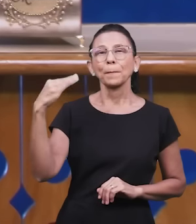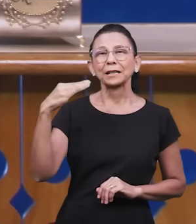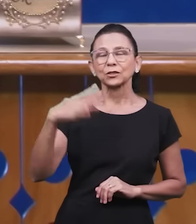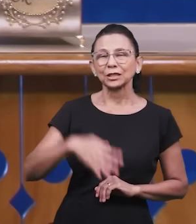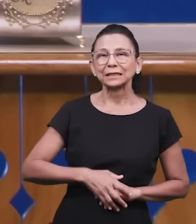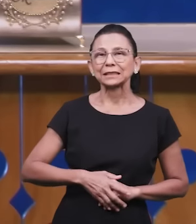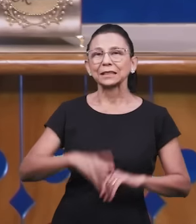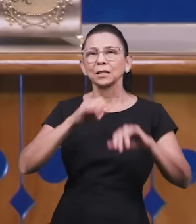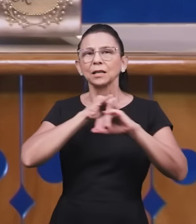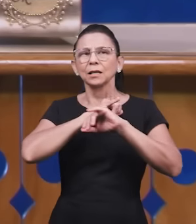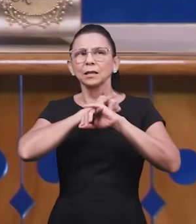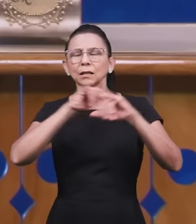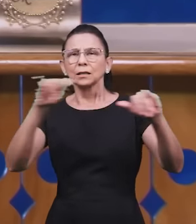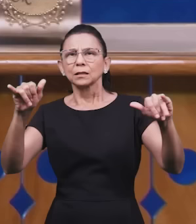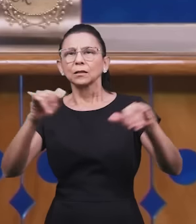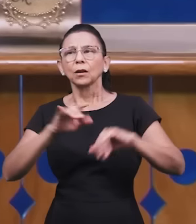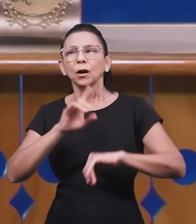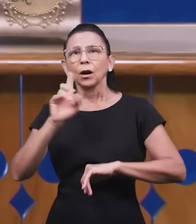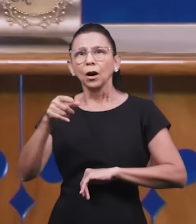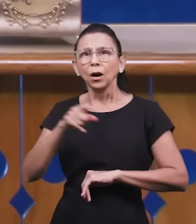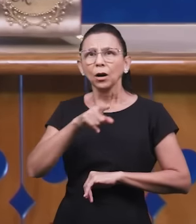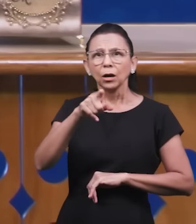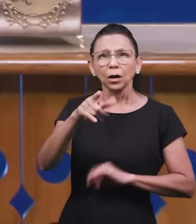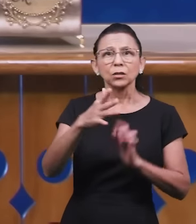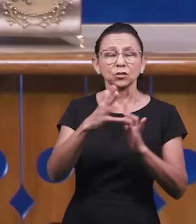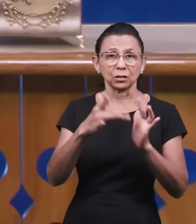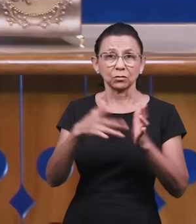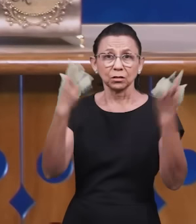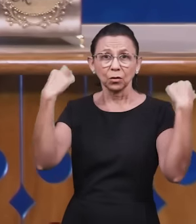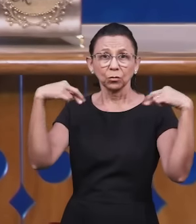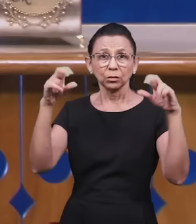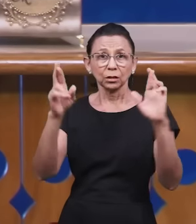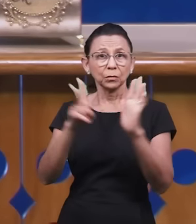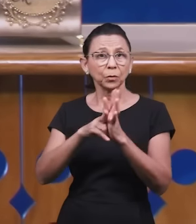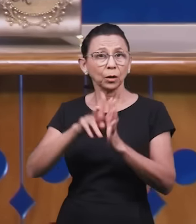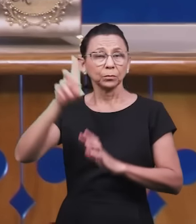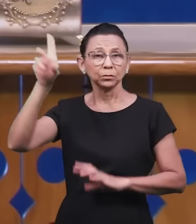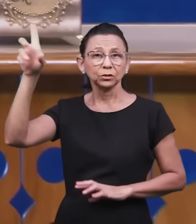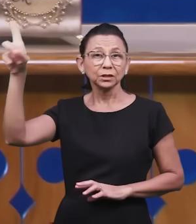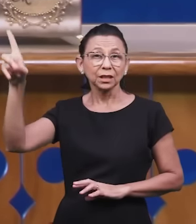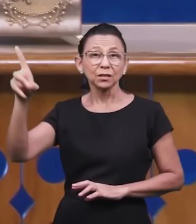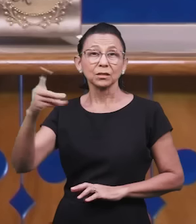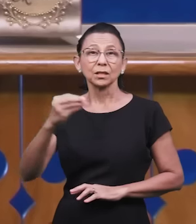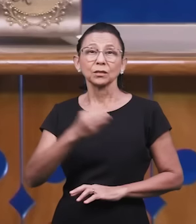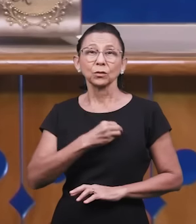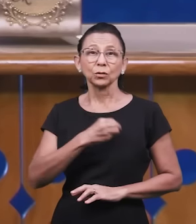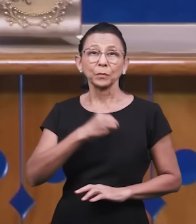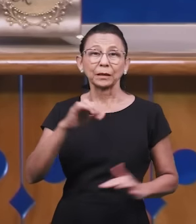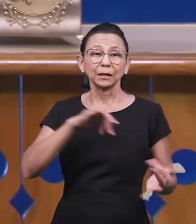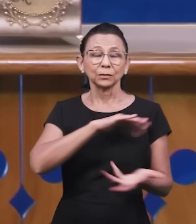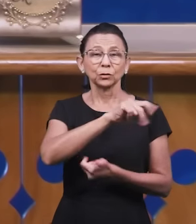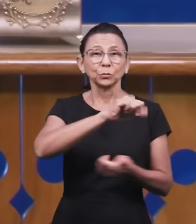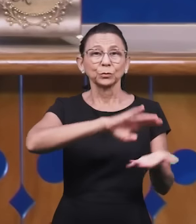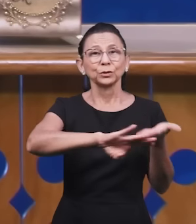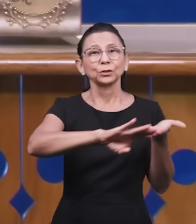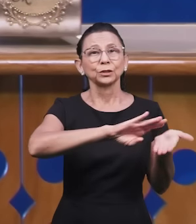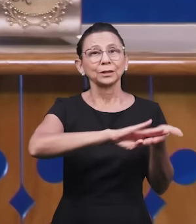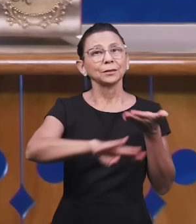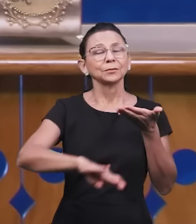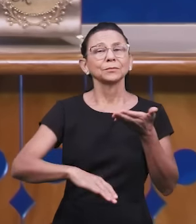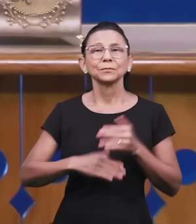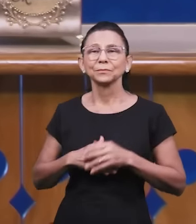ele disse assim, ó, esse é o Cordeiro de Deus que tira o pecado do mundo. Era o mesmo Cordeiro, no sentido em figuras, daquele todos que